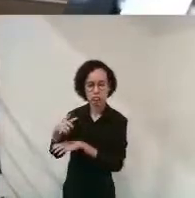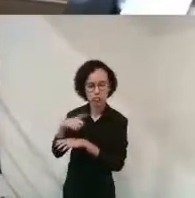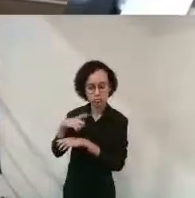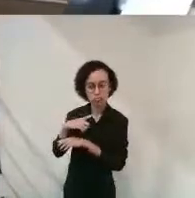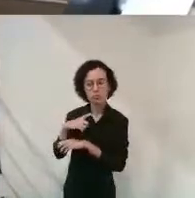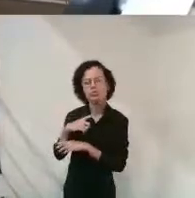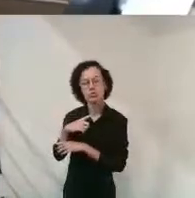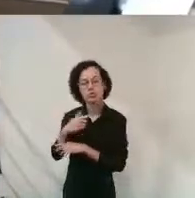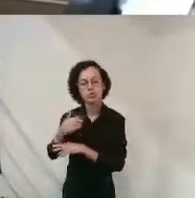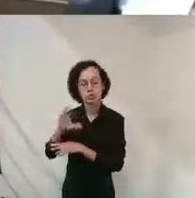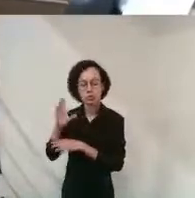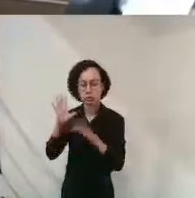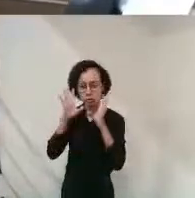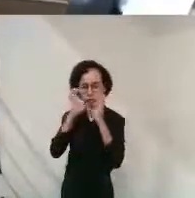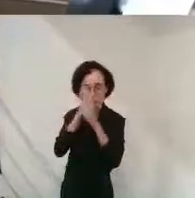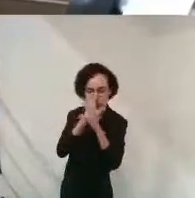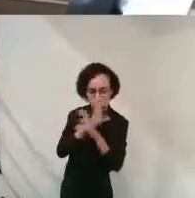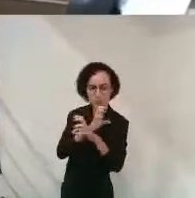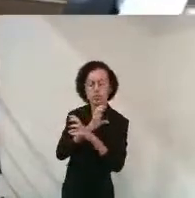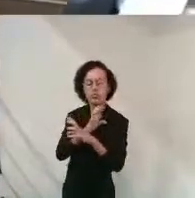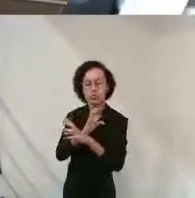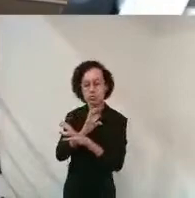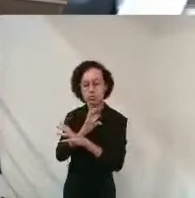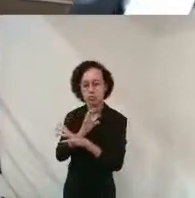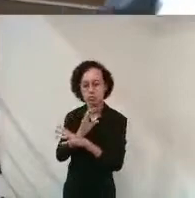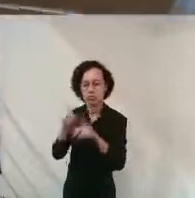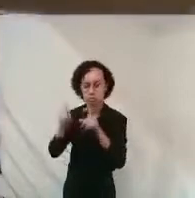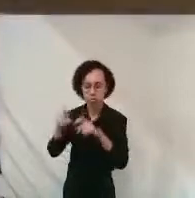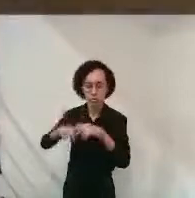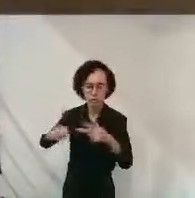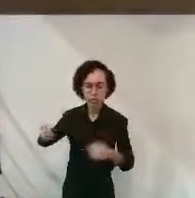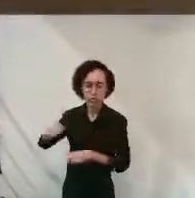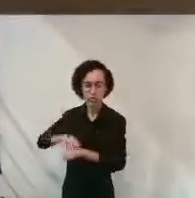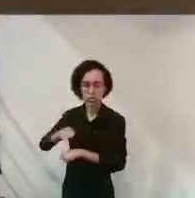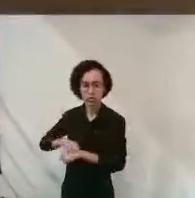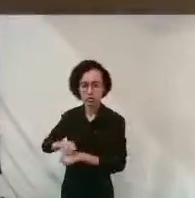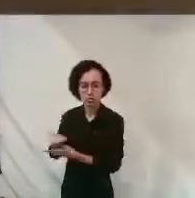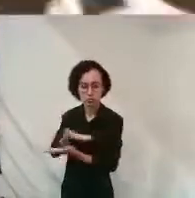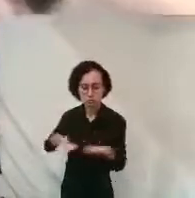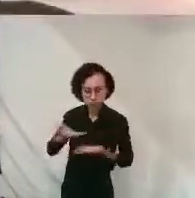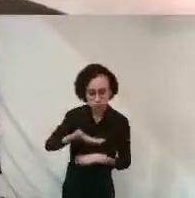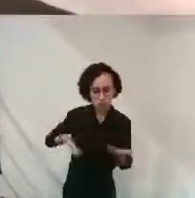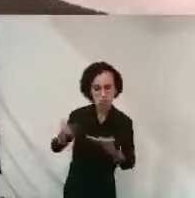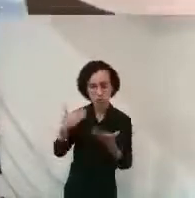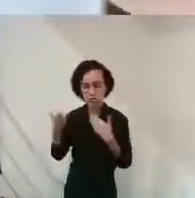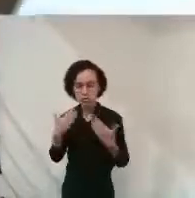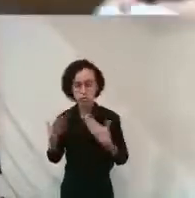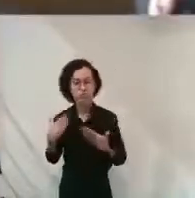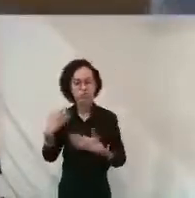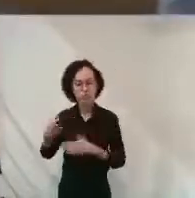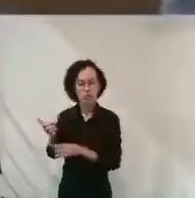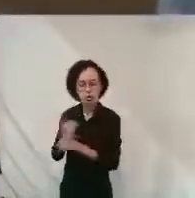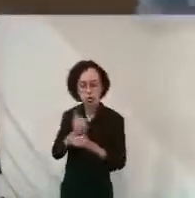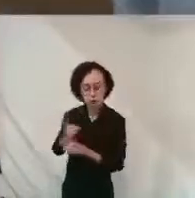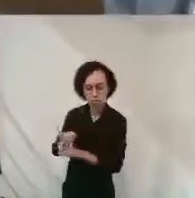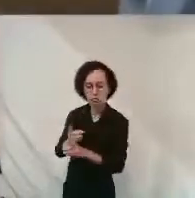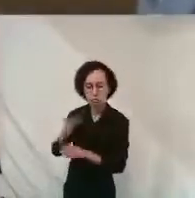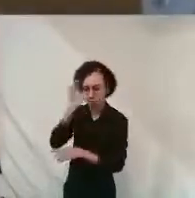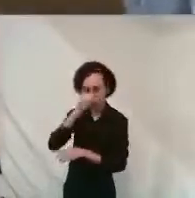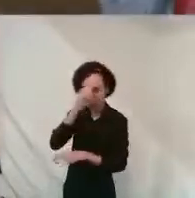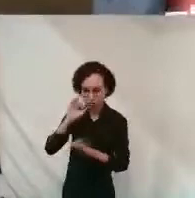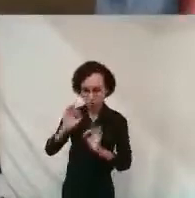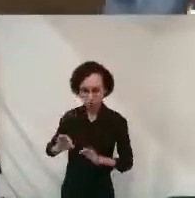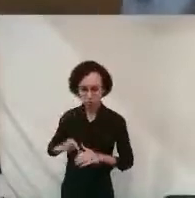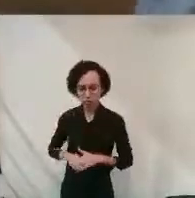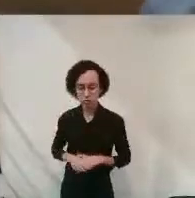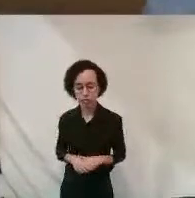assim, das mais complexas nessa questão de gestão de resíduos, e com essa troca, essa conversa que a gente teve, esses encontros, a gente aprendeu muito com a